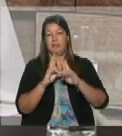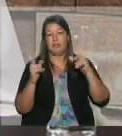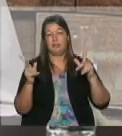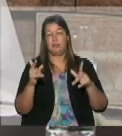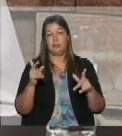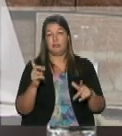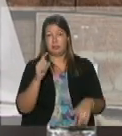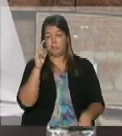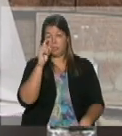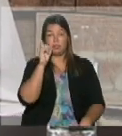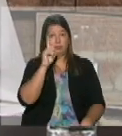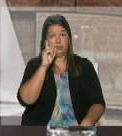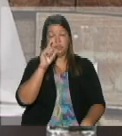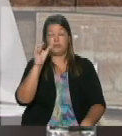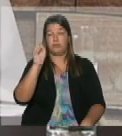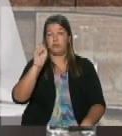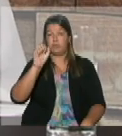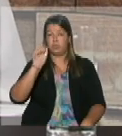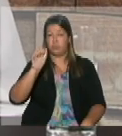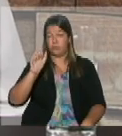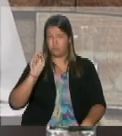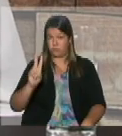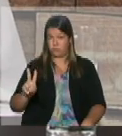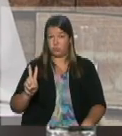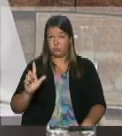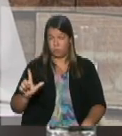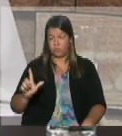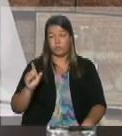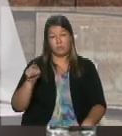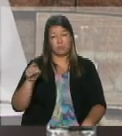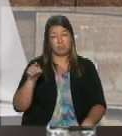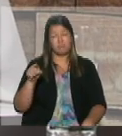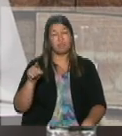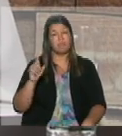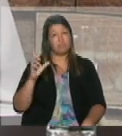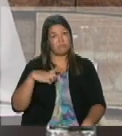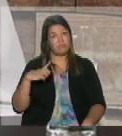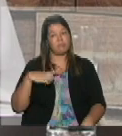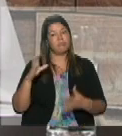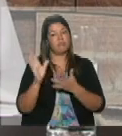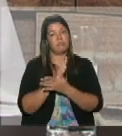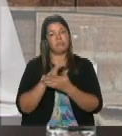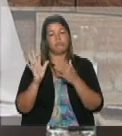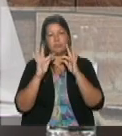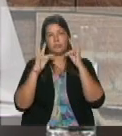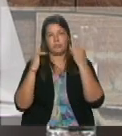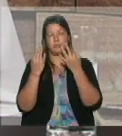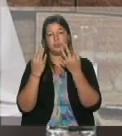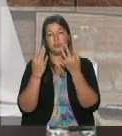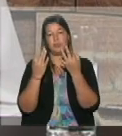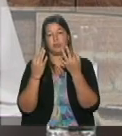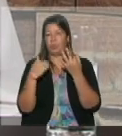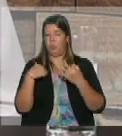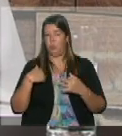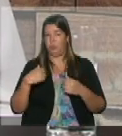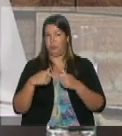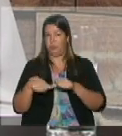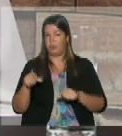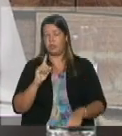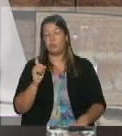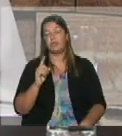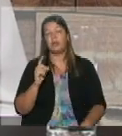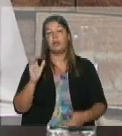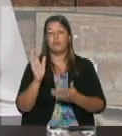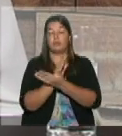nações, era o Sul, que ainda tinha até... eles colocavam, as famílias colocavam, algumas famílias, não a que eu fiquei, felizmente,